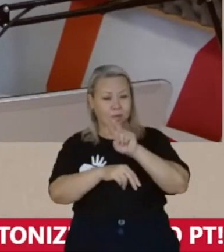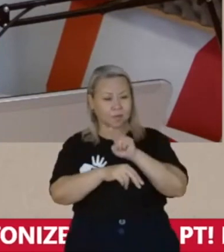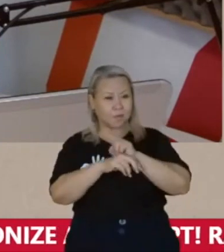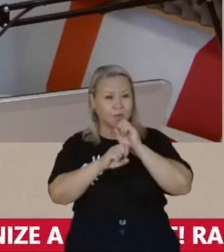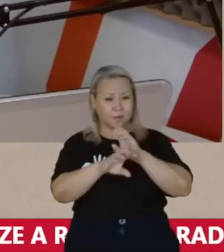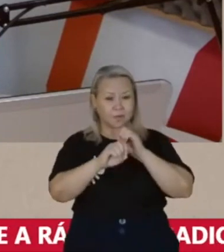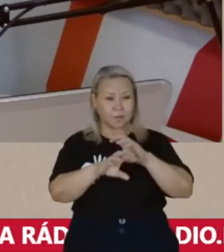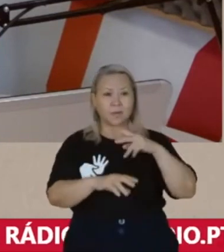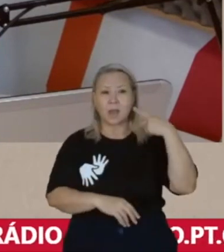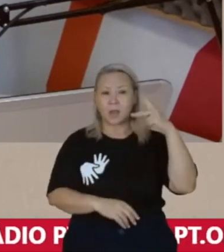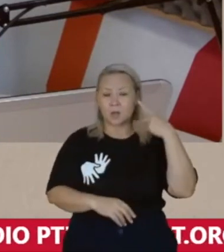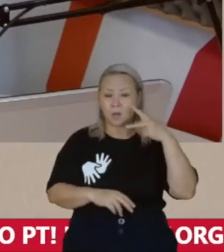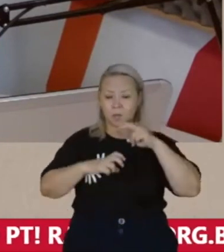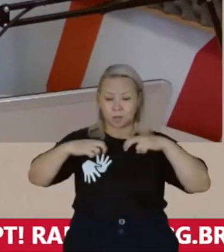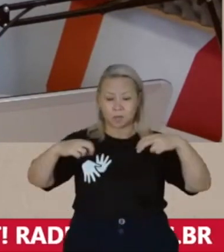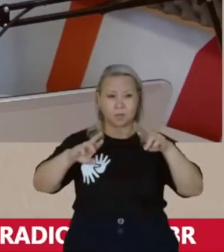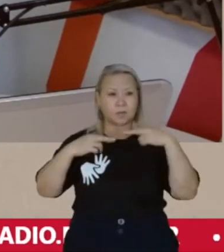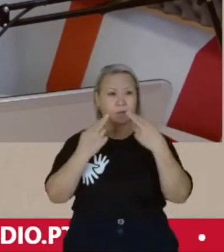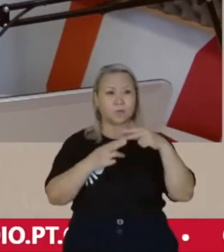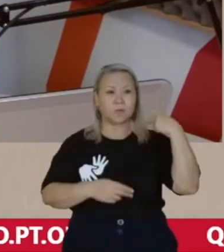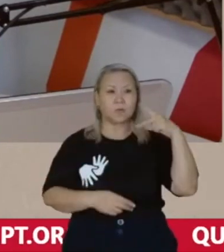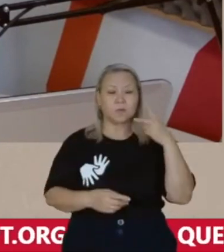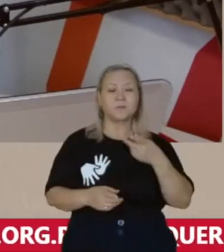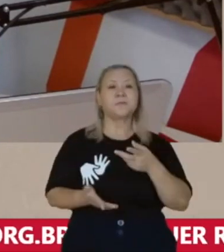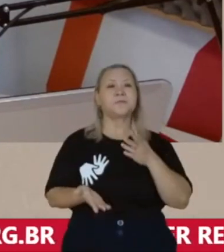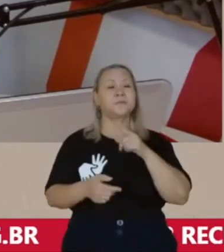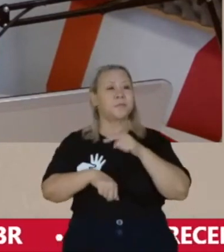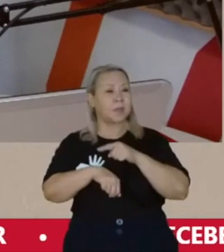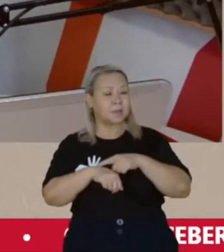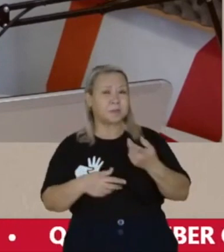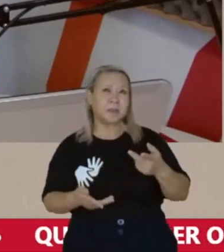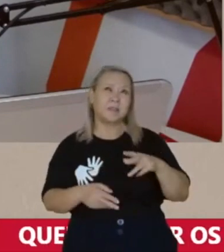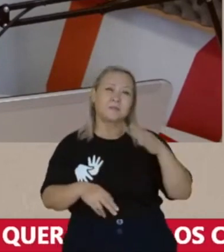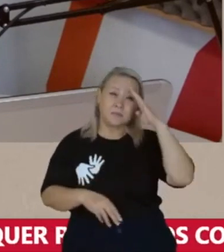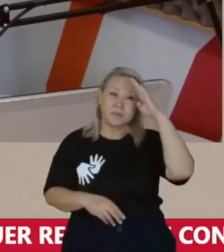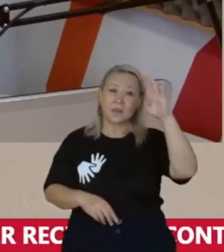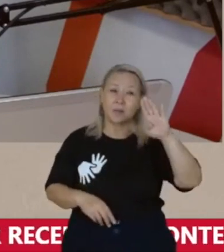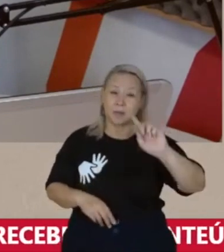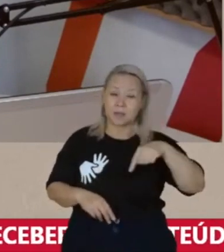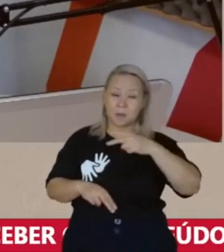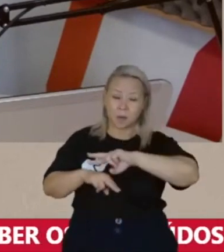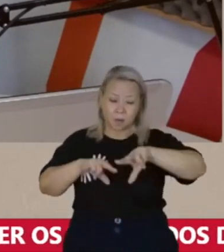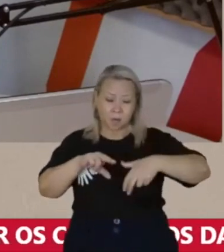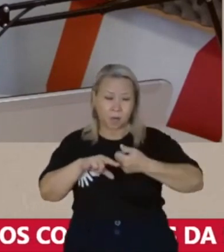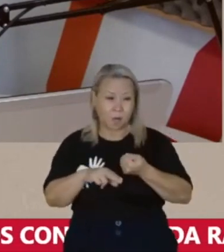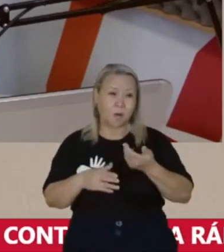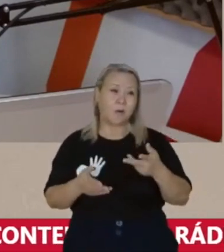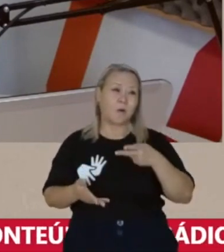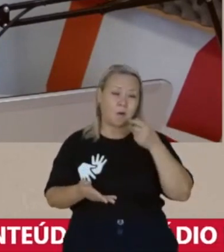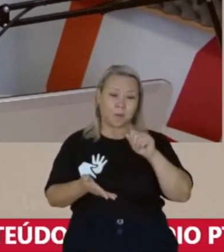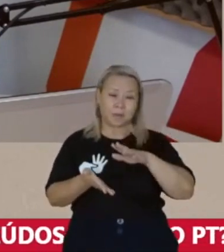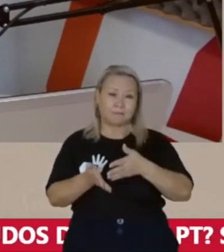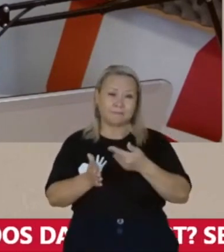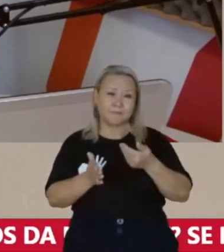frentes parlamentares, a todo momento, principalmente depois do golpe, da questão do teto dos gastos, que tirou dinheiro da educação.